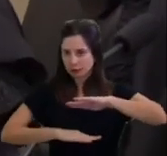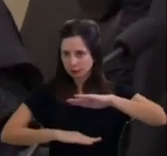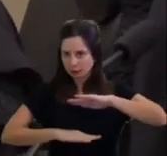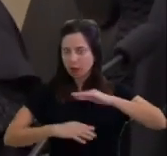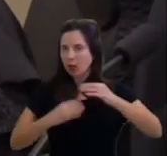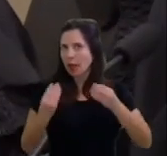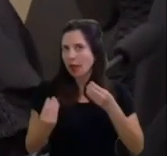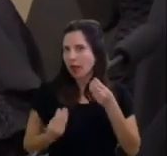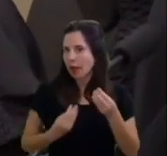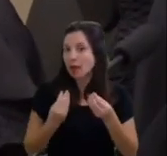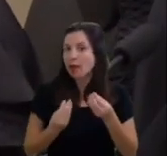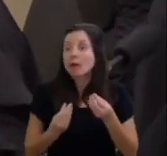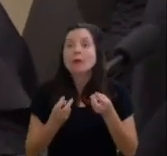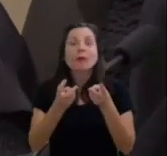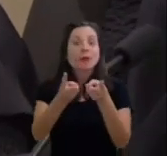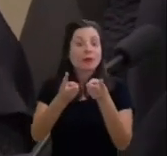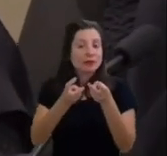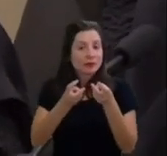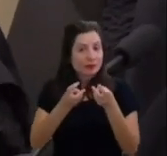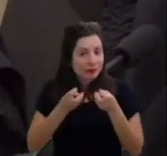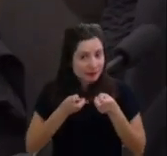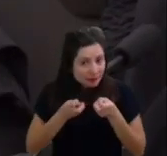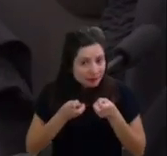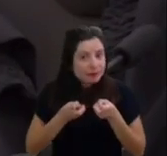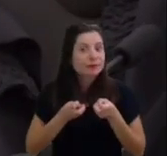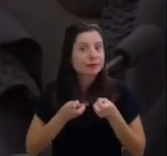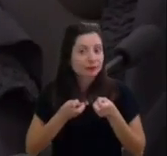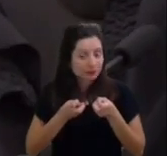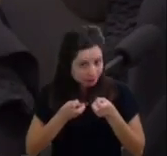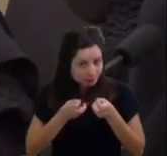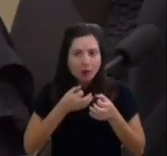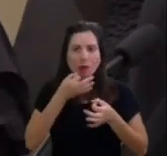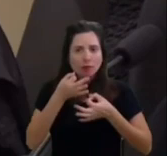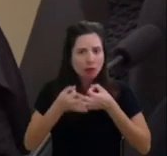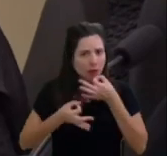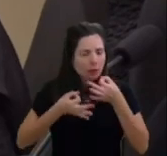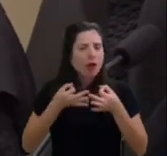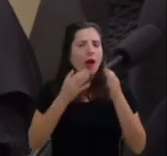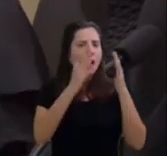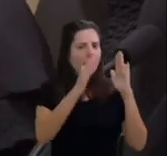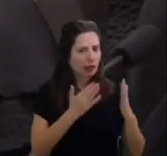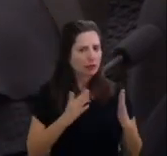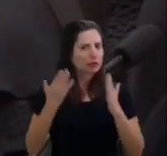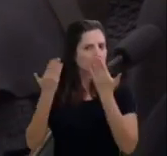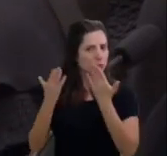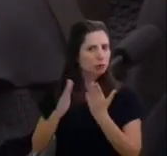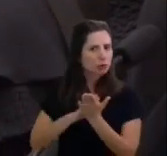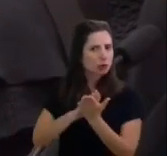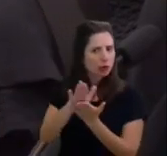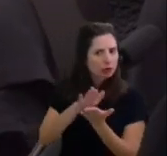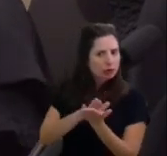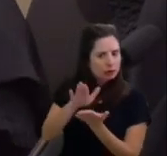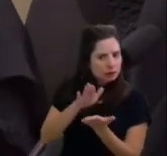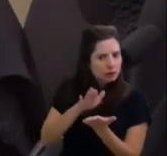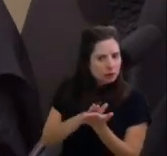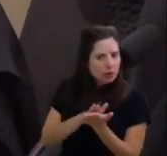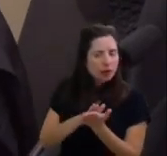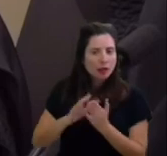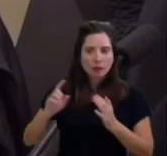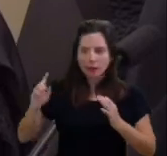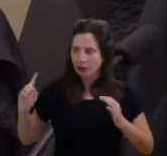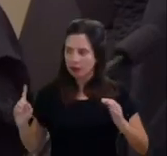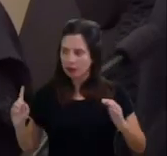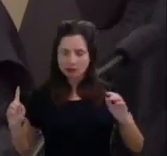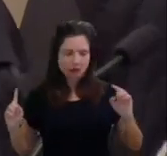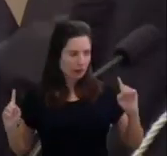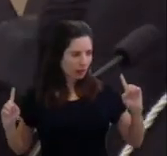Como se viu, extensa parte do parecer em que se analisaram as despesas. Procurou-se, antes de tudo, individualizar cada uma